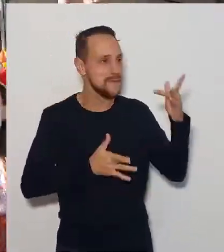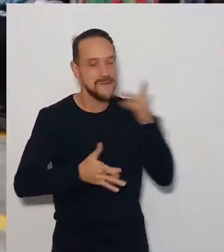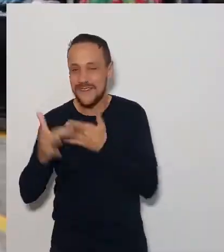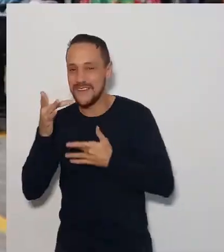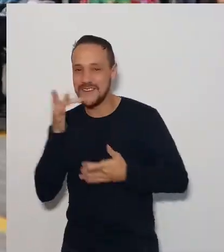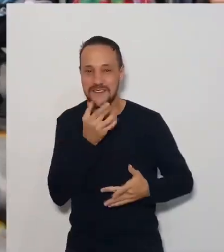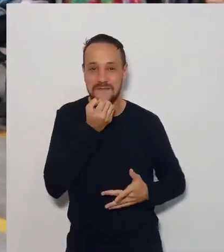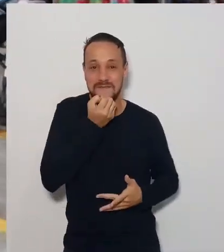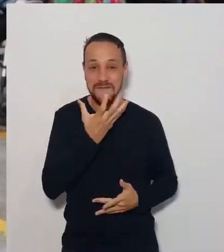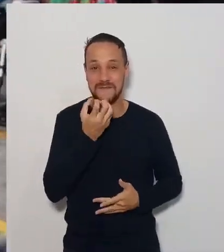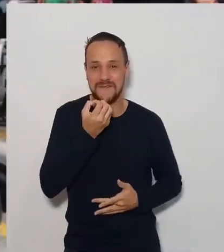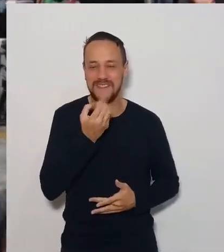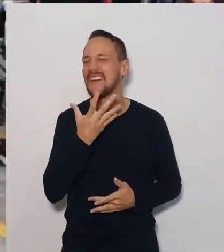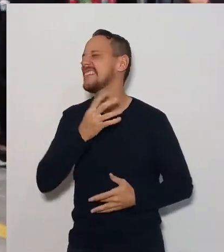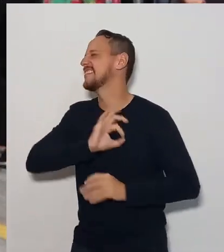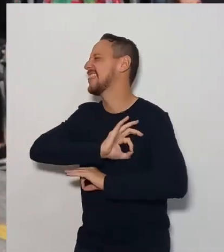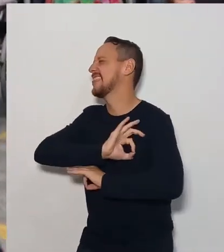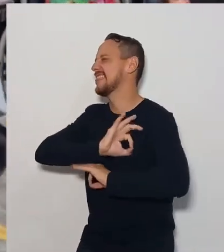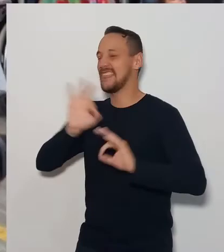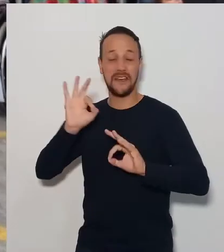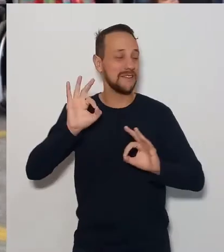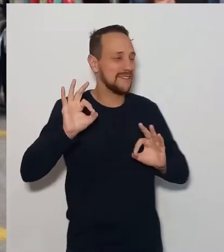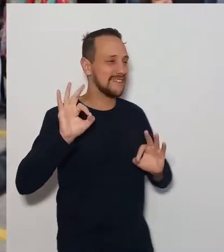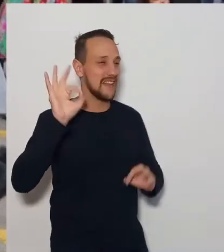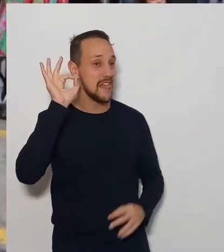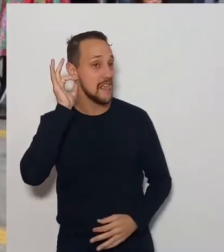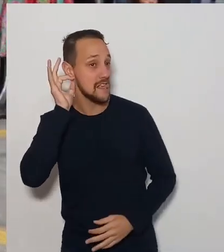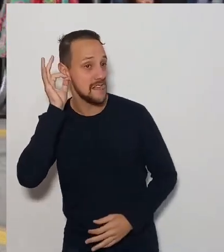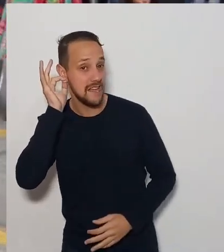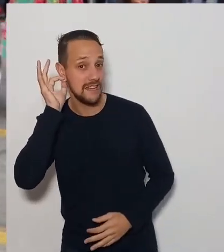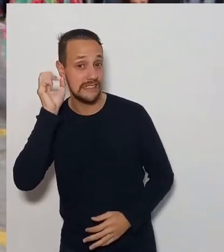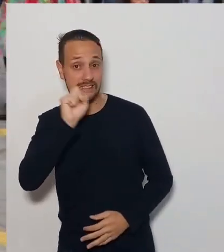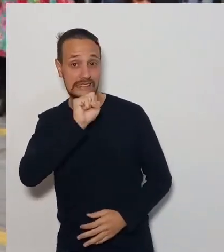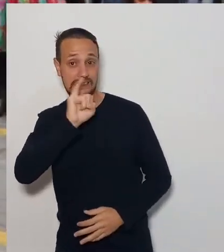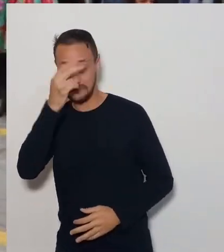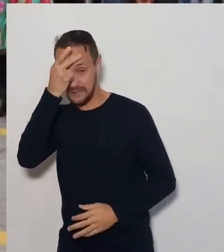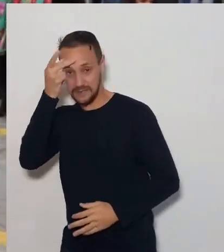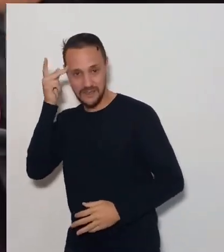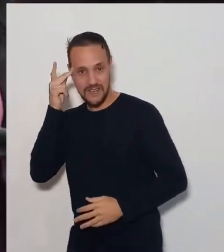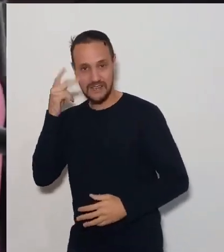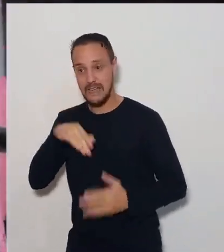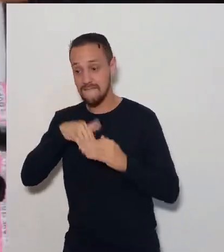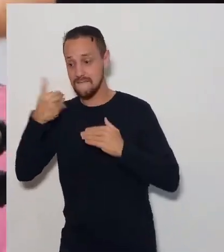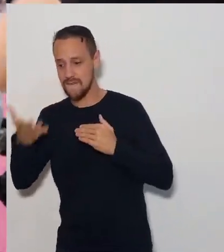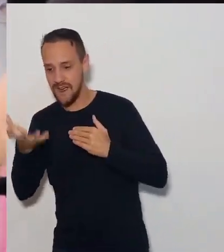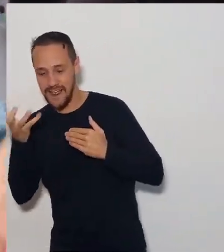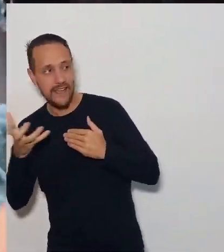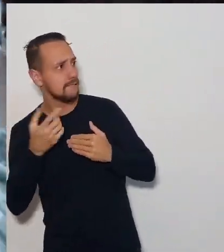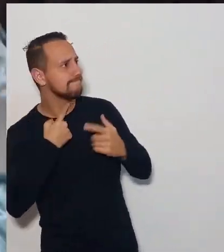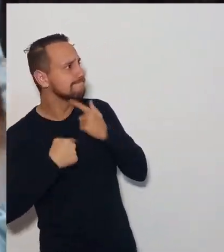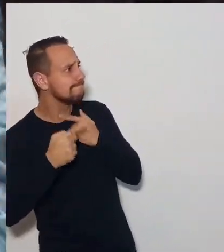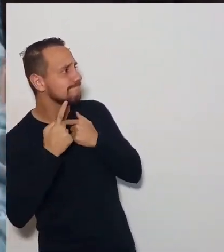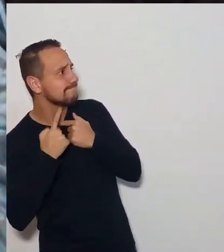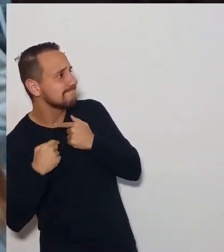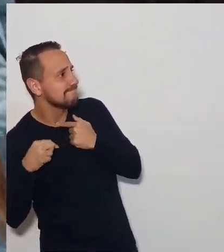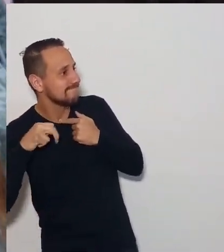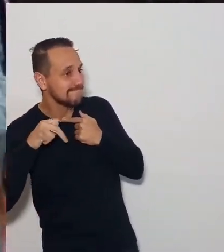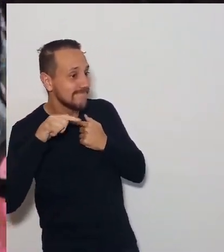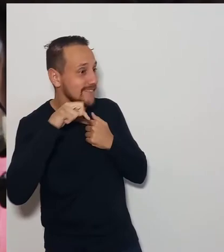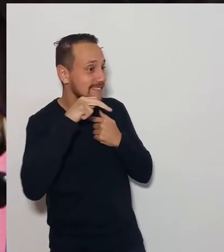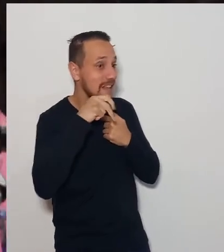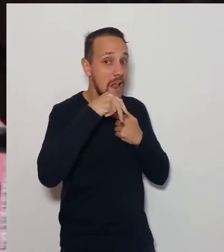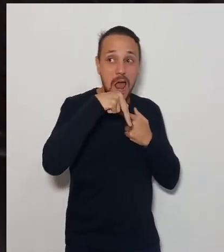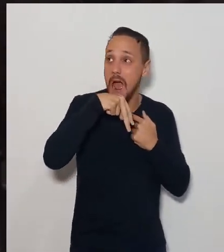Olha, isso aqui tá muito bom, isso aqui tá bom demais. Olha quem tá fora quem entra, mas quem tá dentro não sai, pois é. Olha, isso aqui tá muito